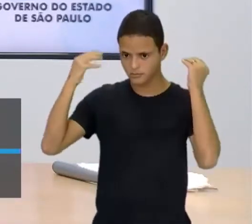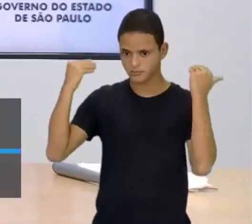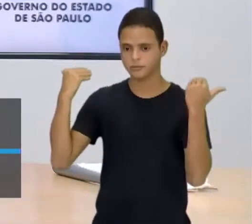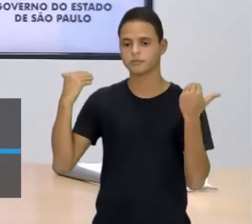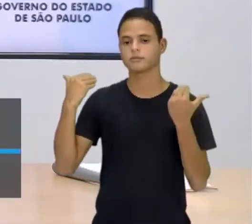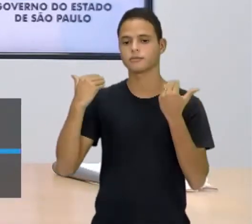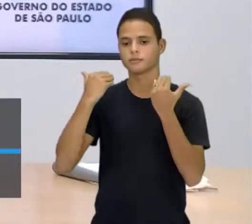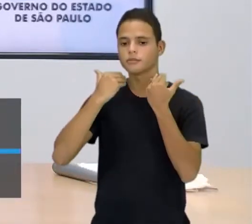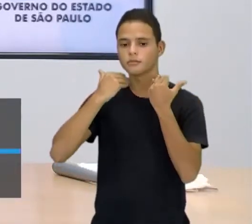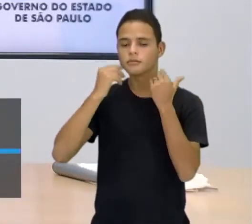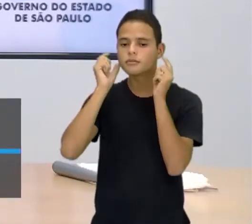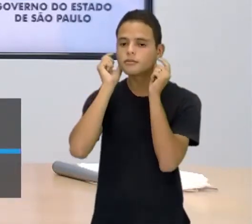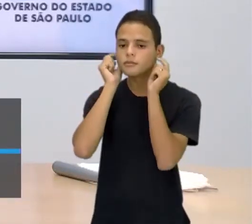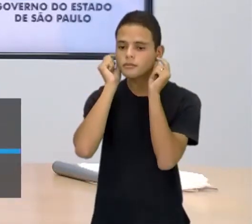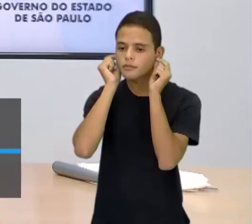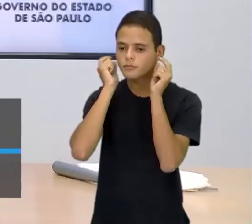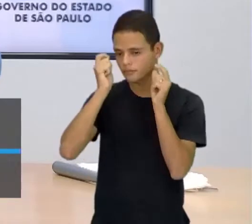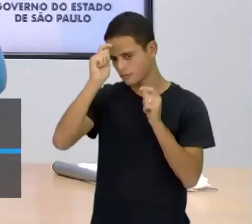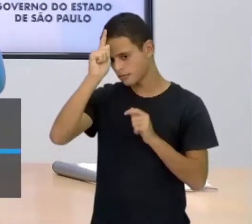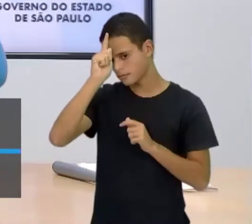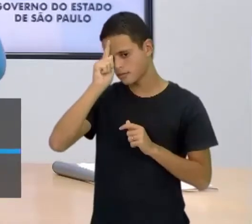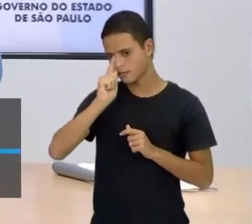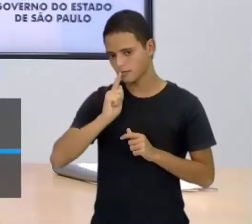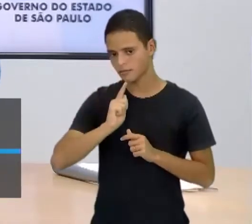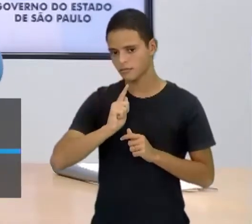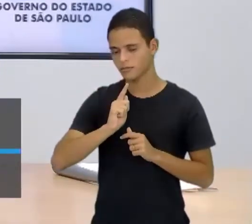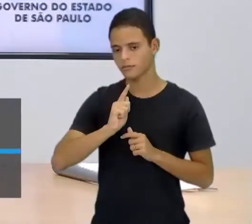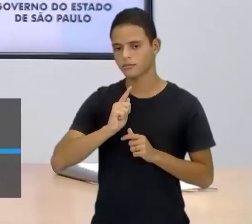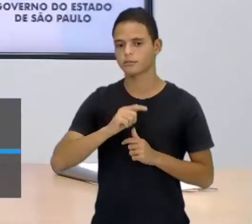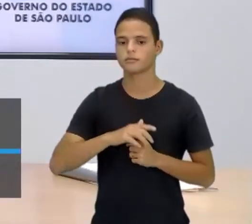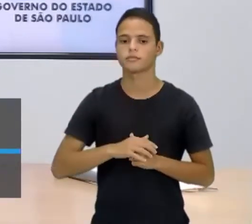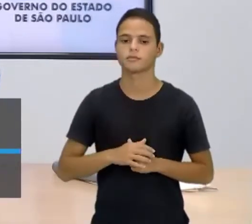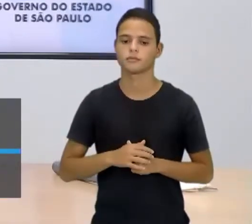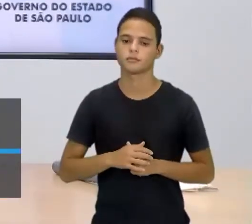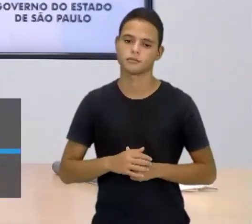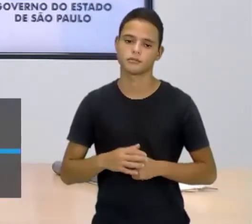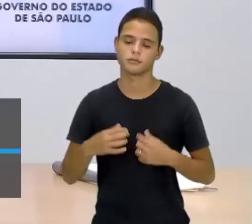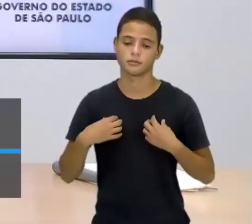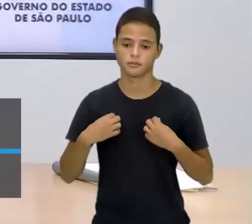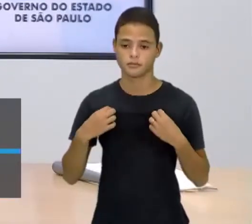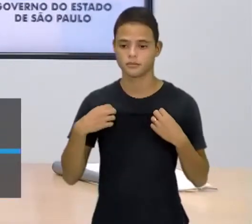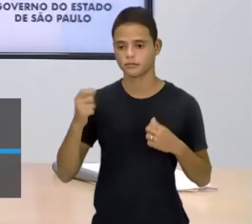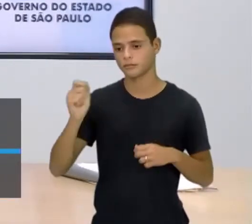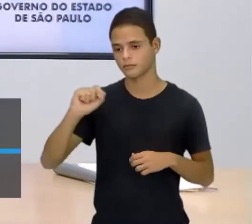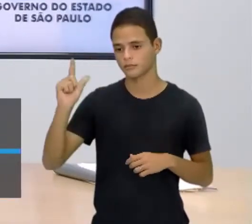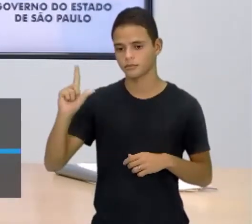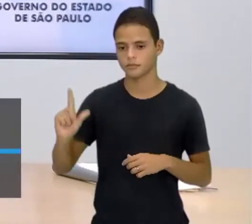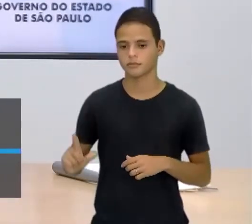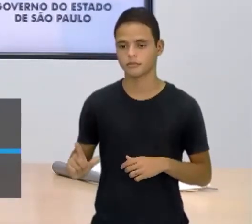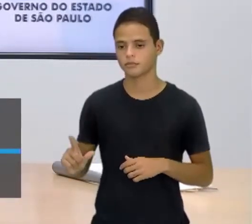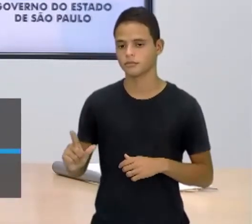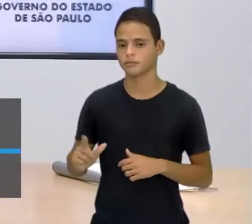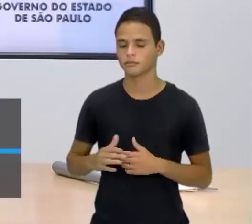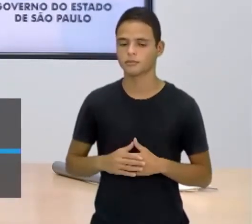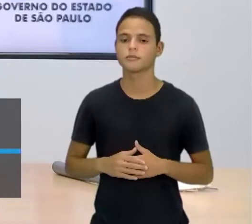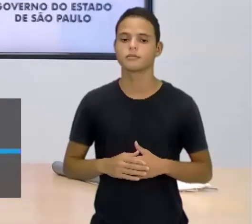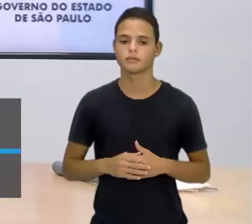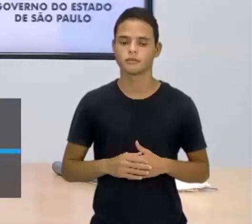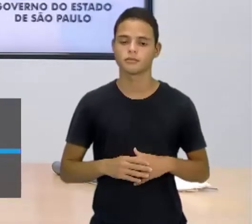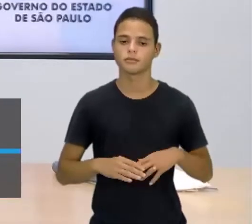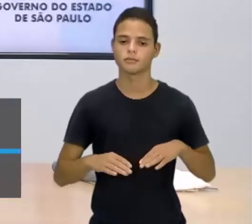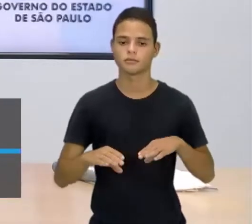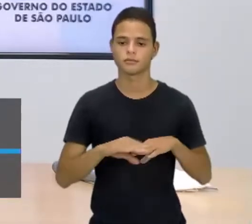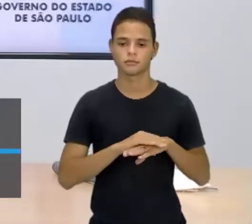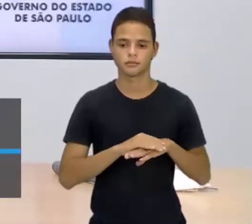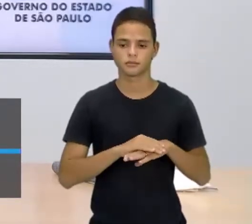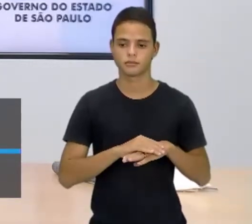estou com brincos amarelos, são dois, blusa de frio azul clara, calça jeans e